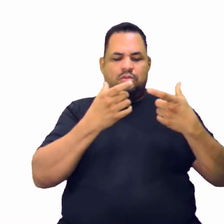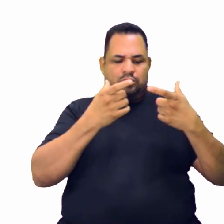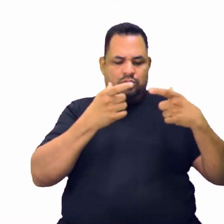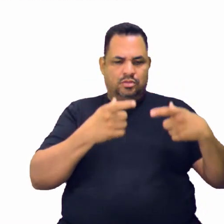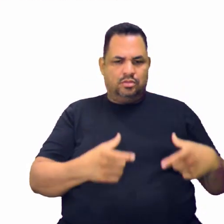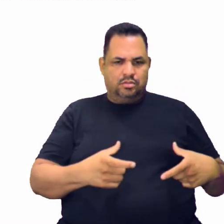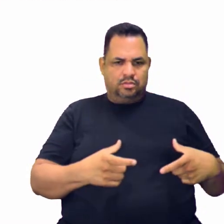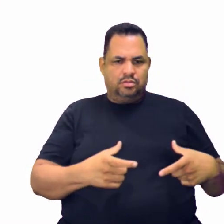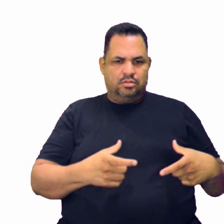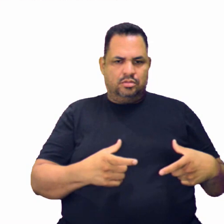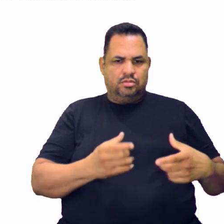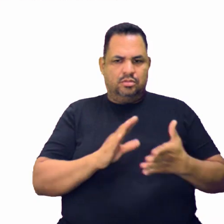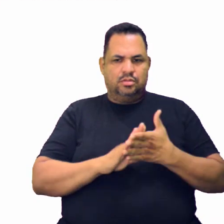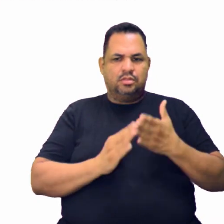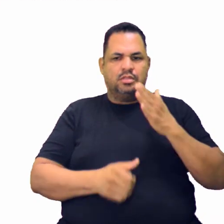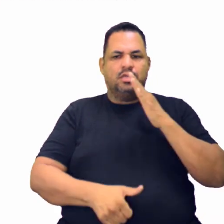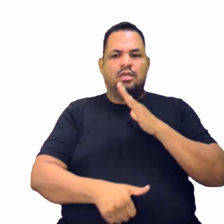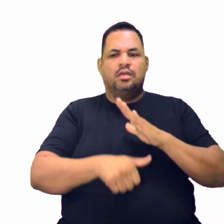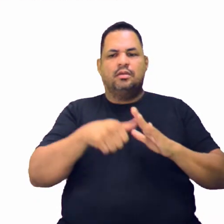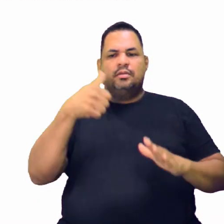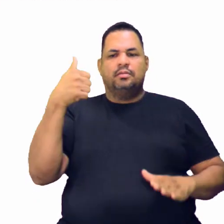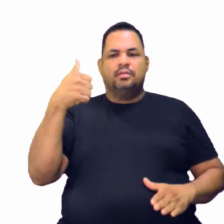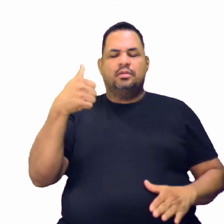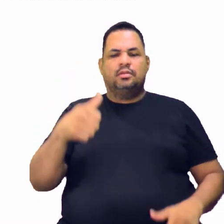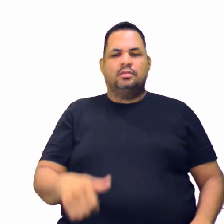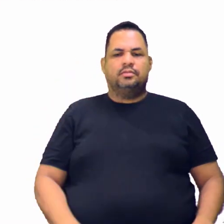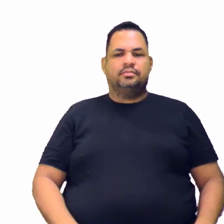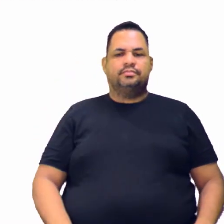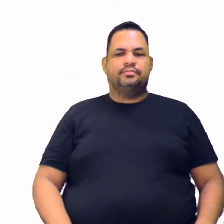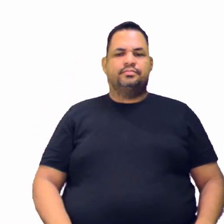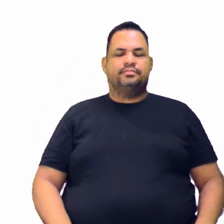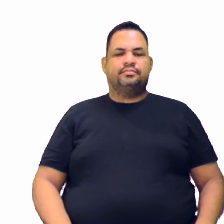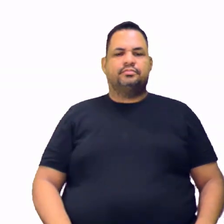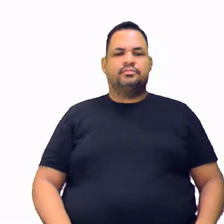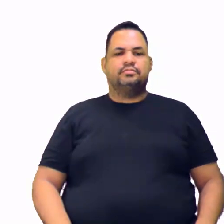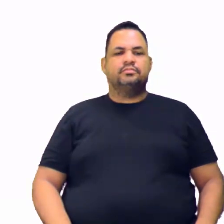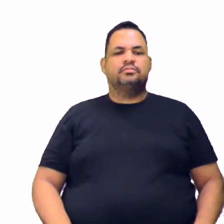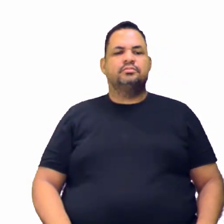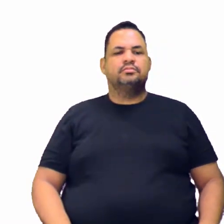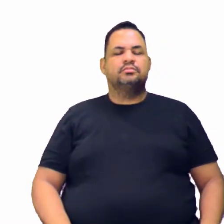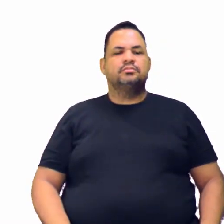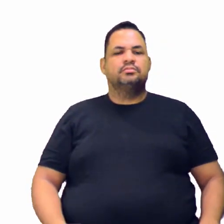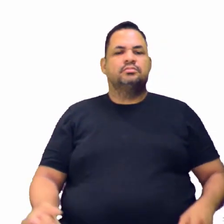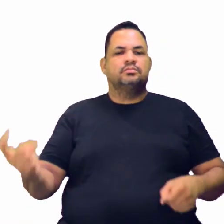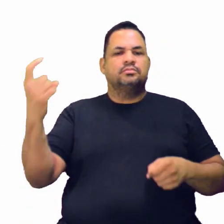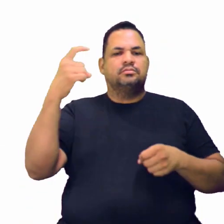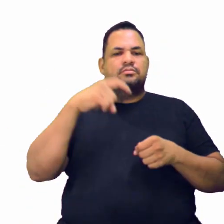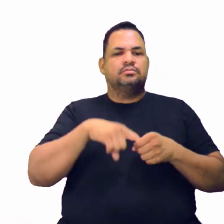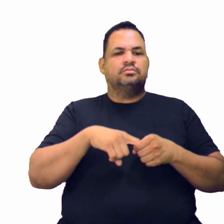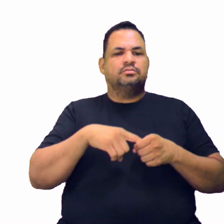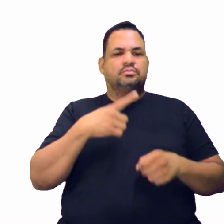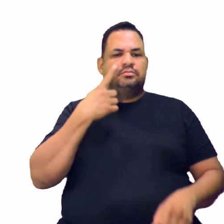Então, o efeito de humor presente no cartoon decorre principalmente da... Aí você volta